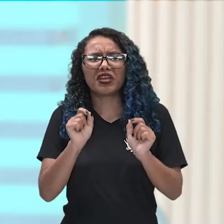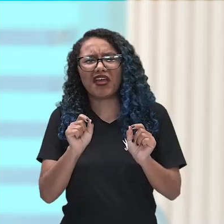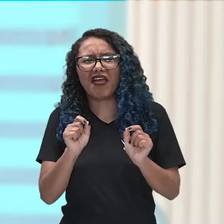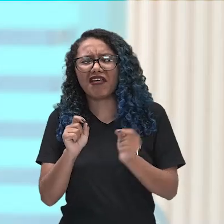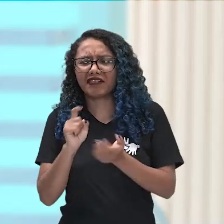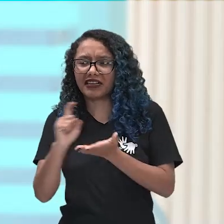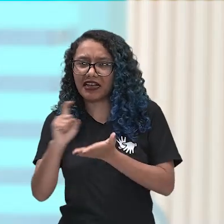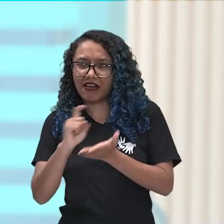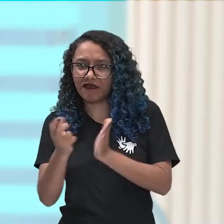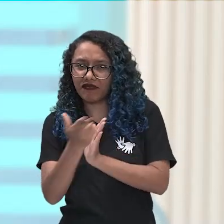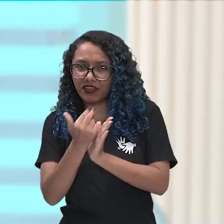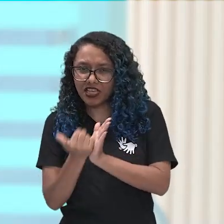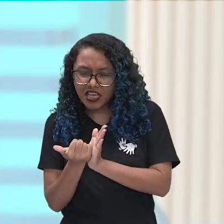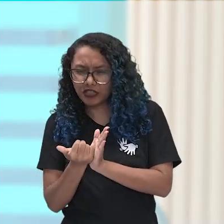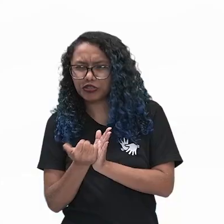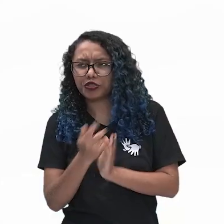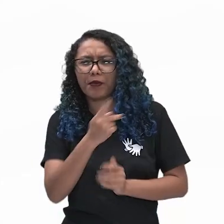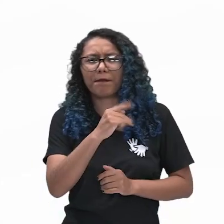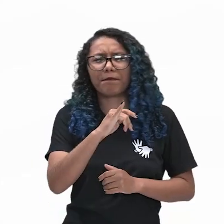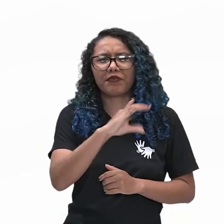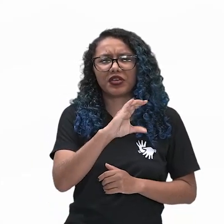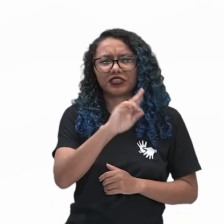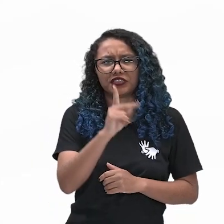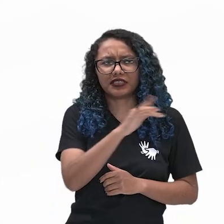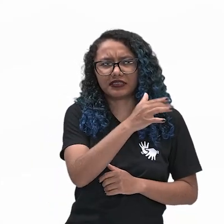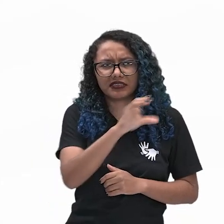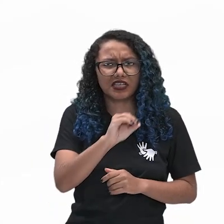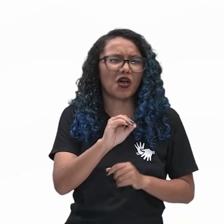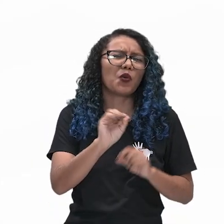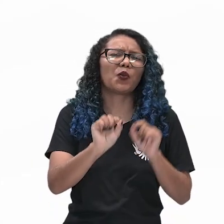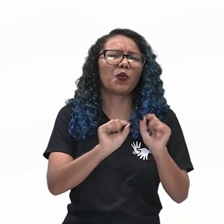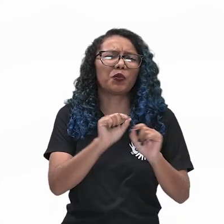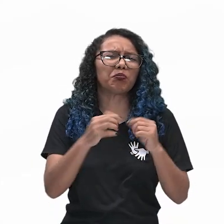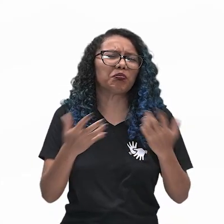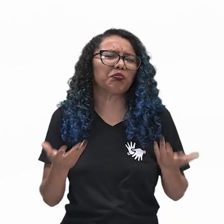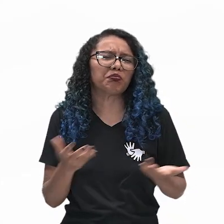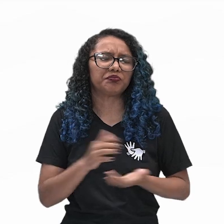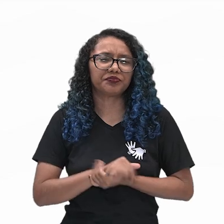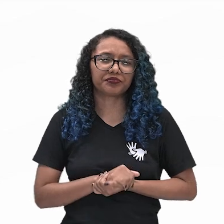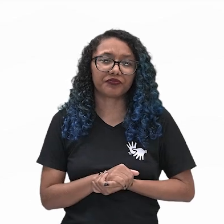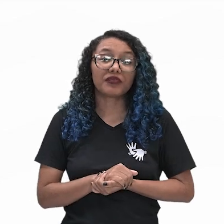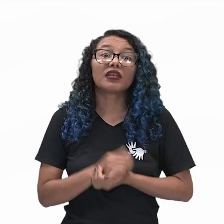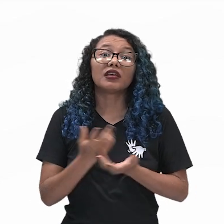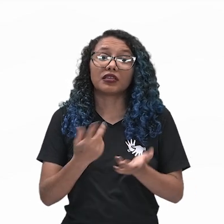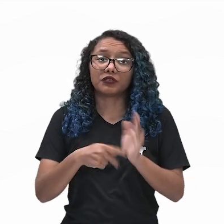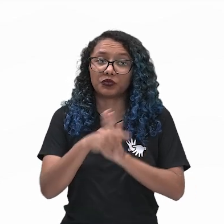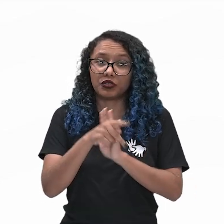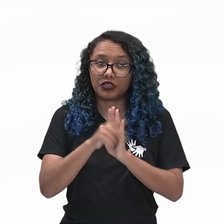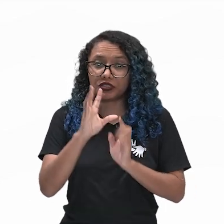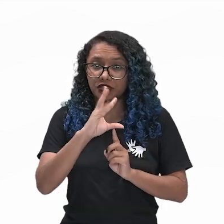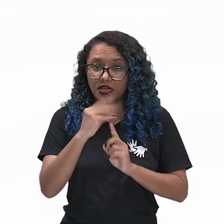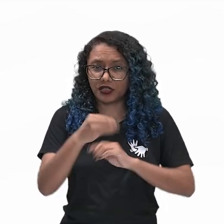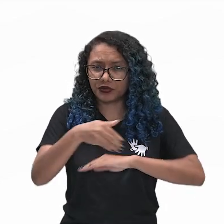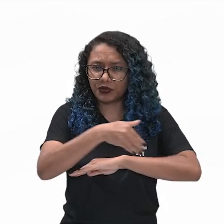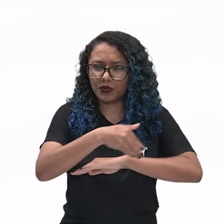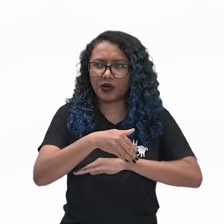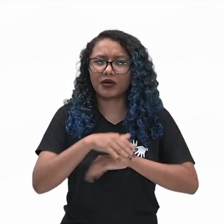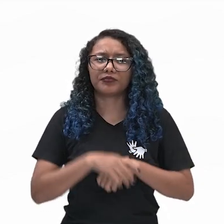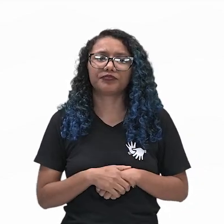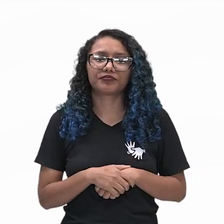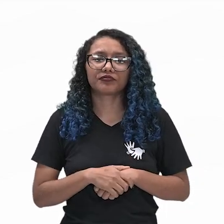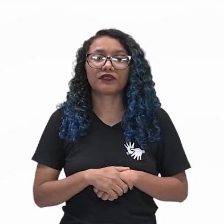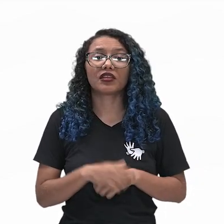mesma nomenclatura? Então vamos ver. Então, projeto de arte de rua, muitas vezes